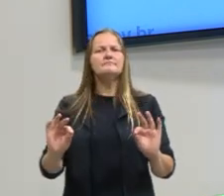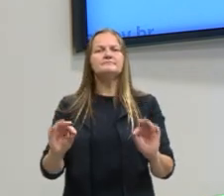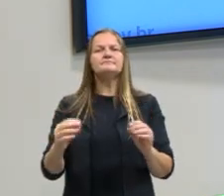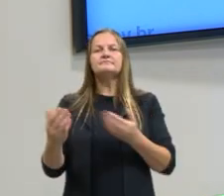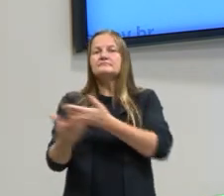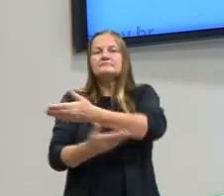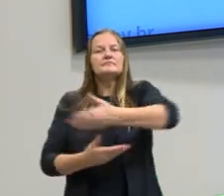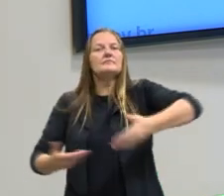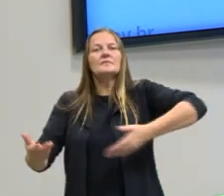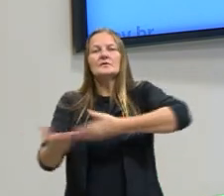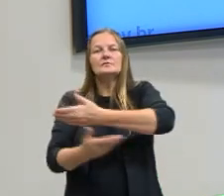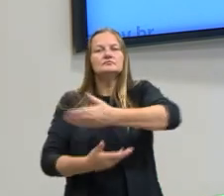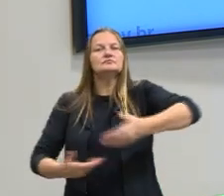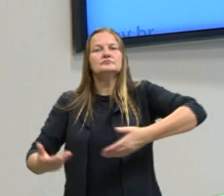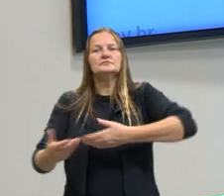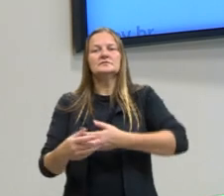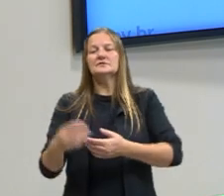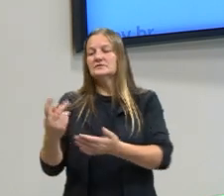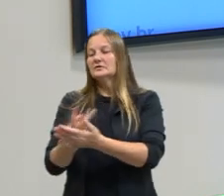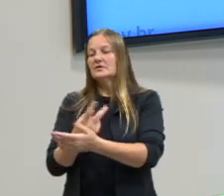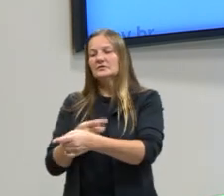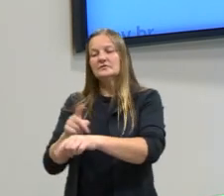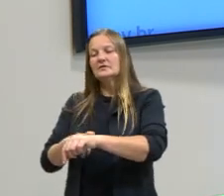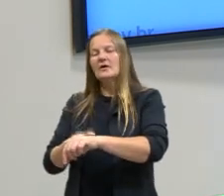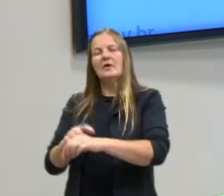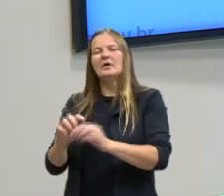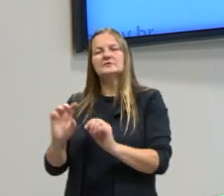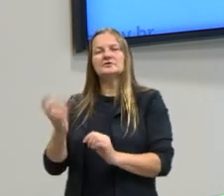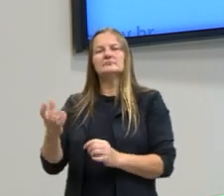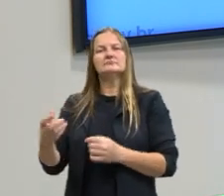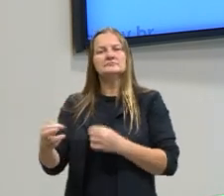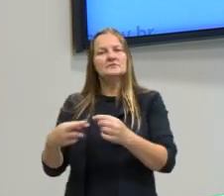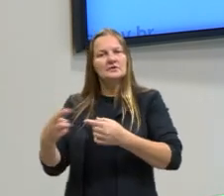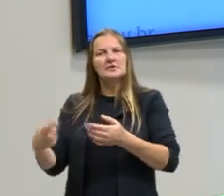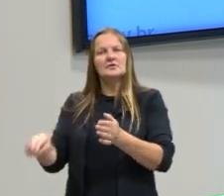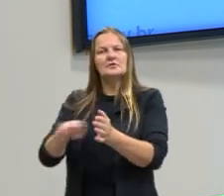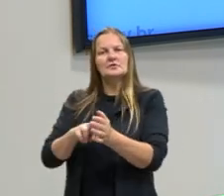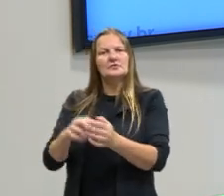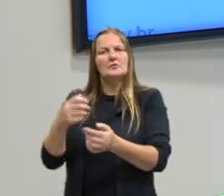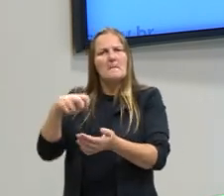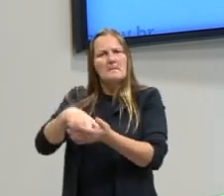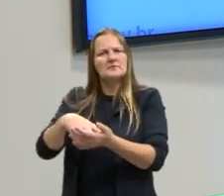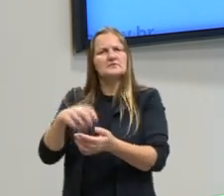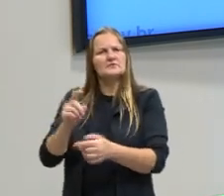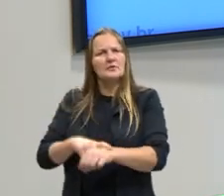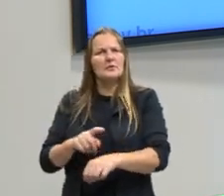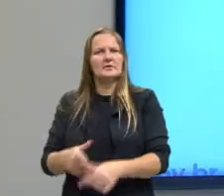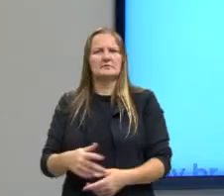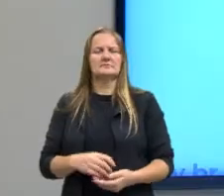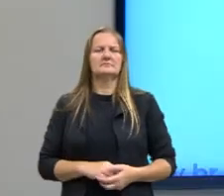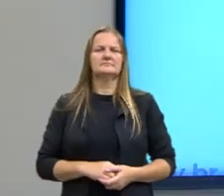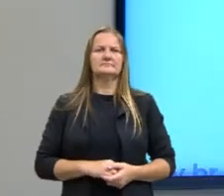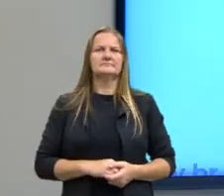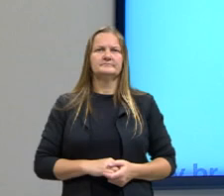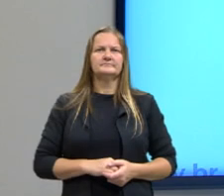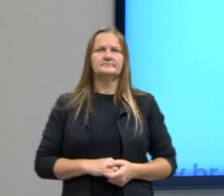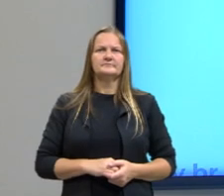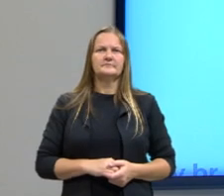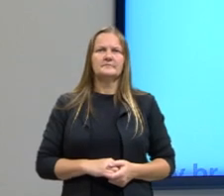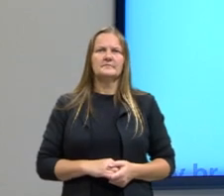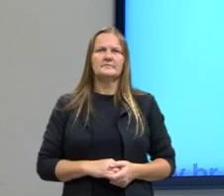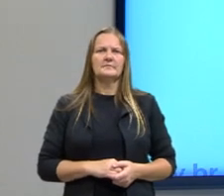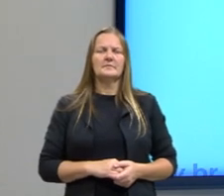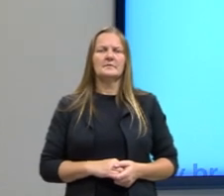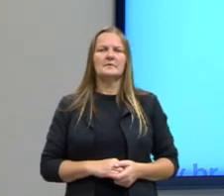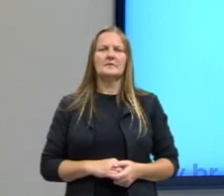ela é imediata se cometer um erro você vai imediatamente ser punido e aqui então ela tem essa essa questão do